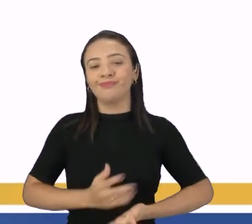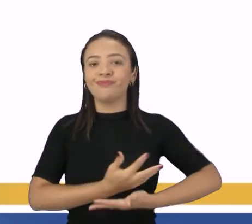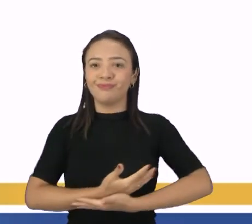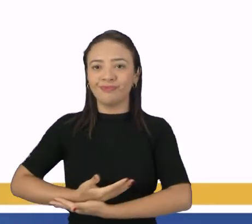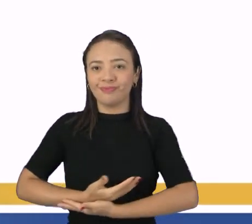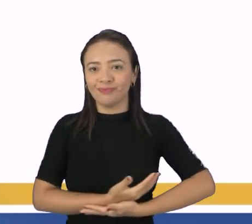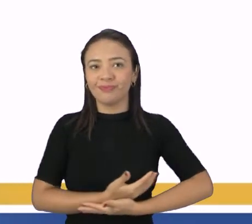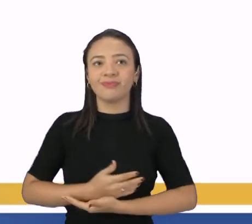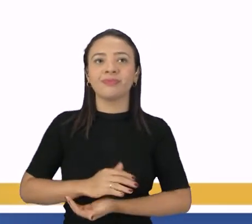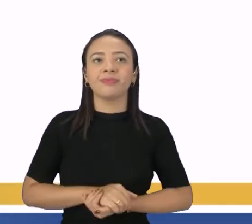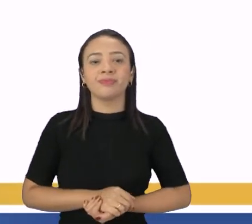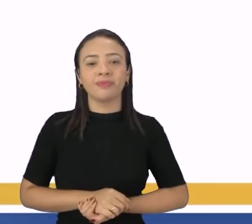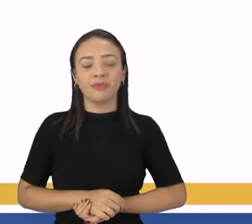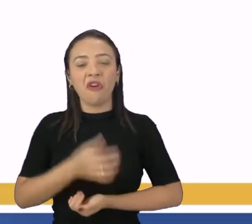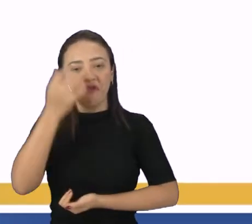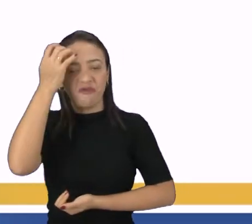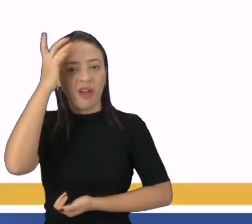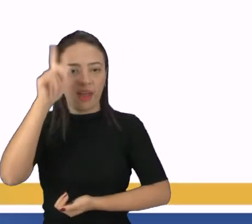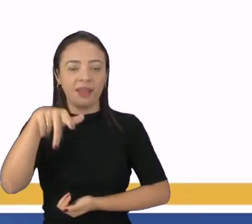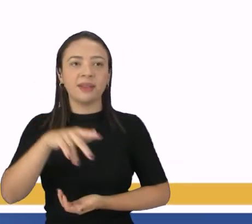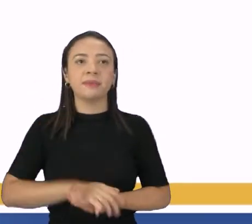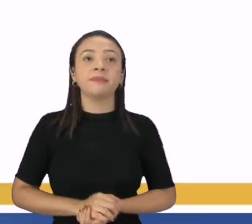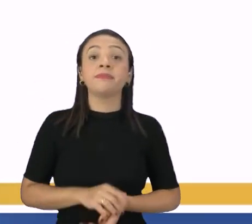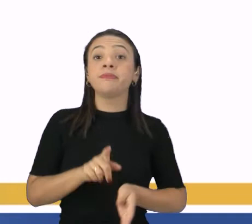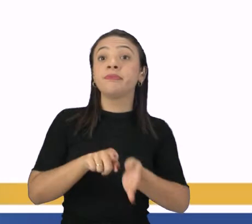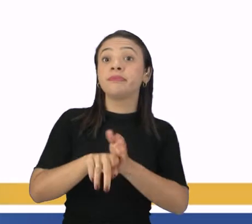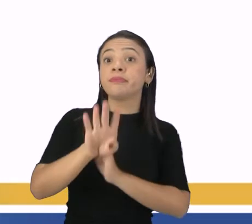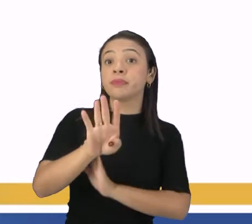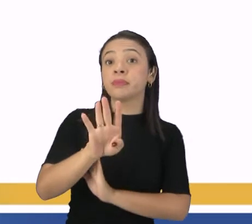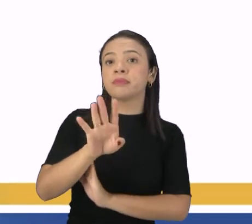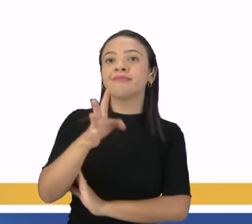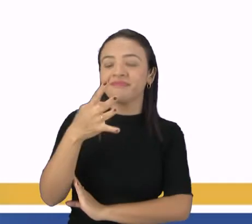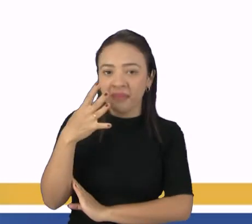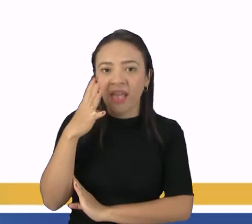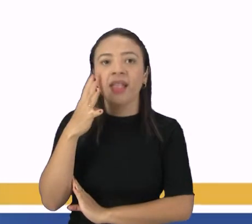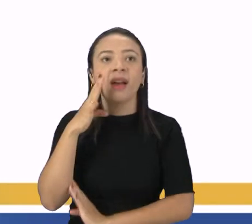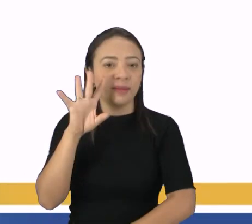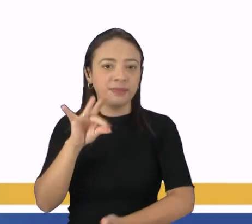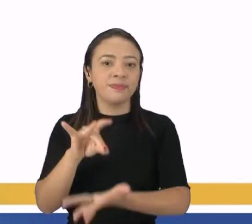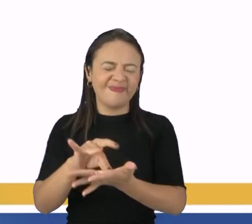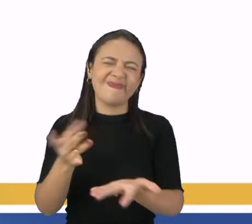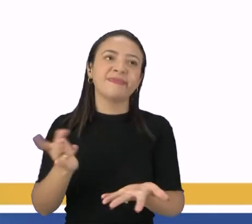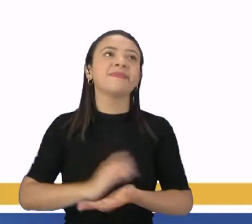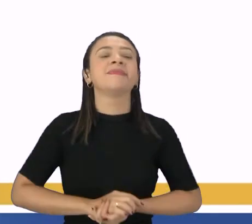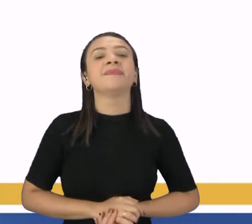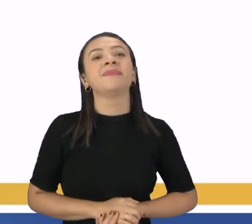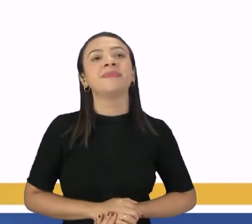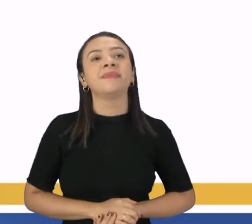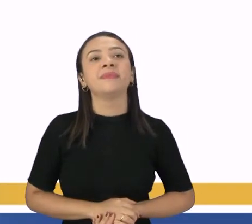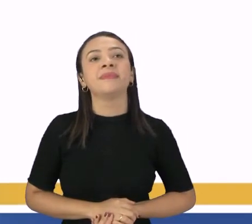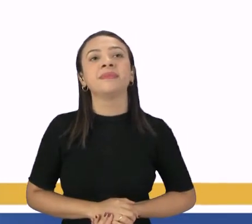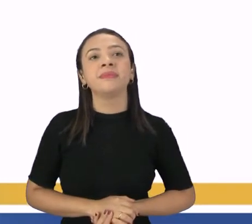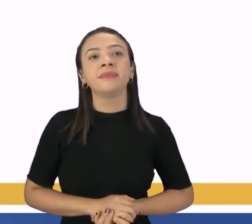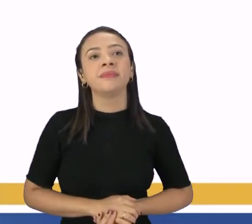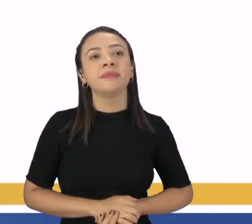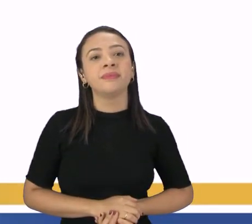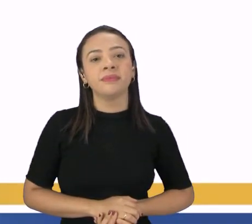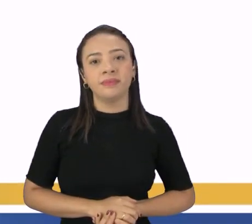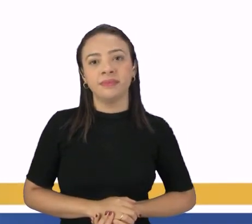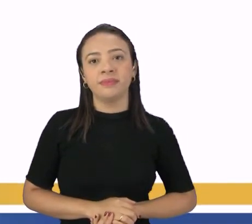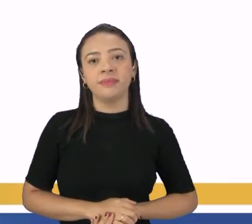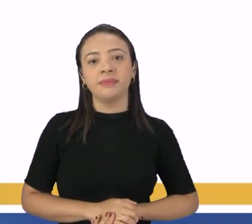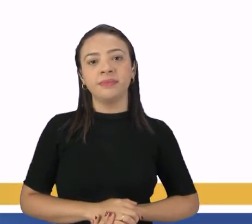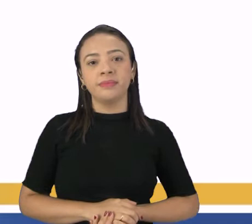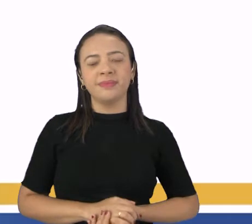Então, bem tranquilo, letra A. A questão 4 é uma questão bem interessante, tá, gente? Como eu falei para vocês, a questão 4,